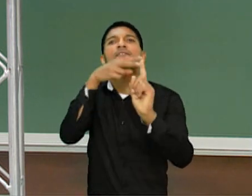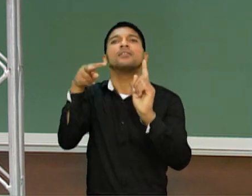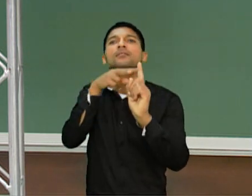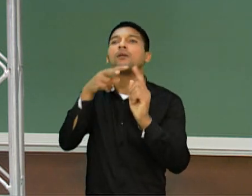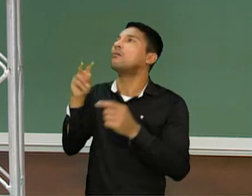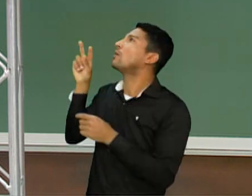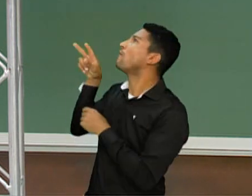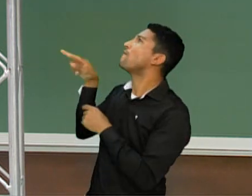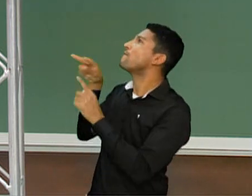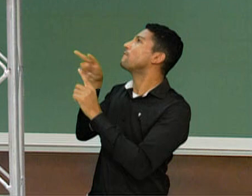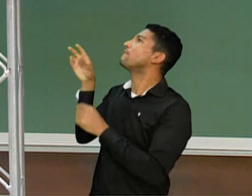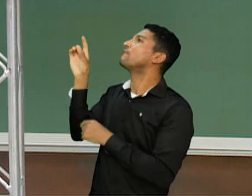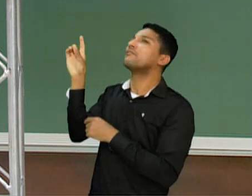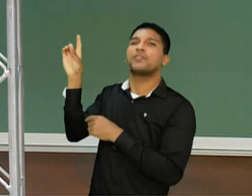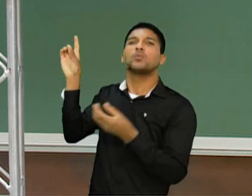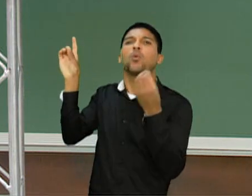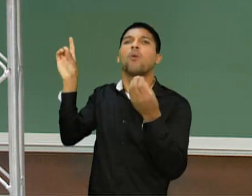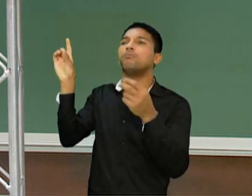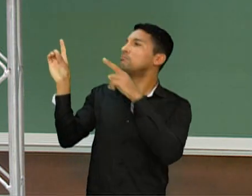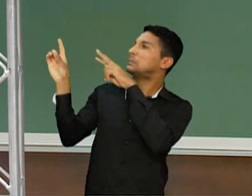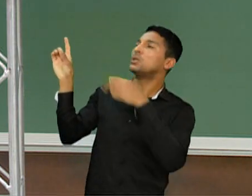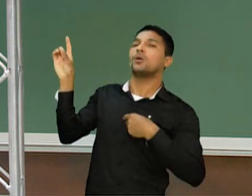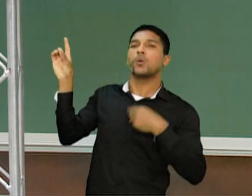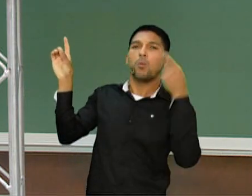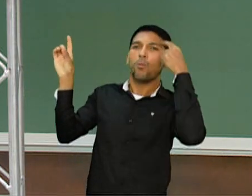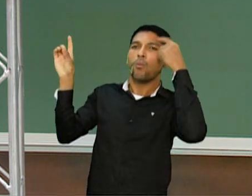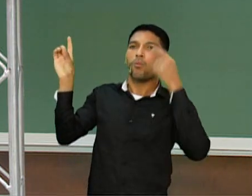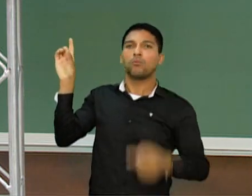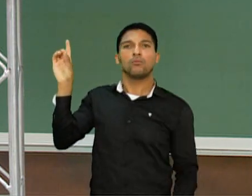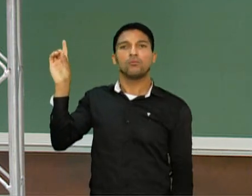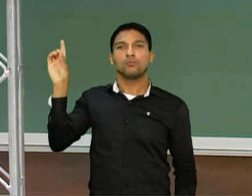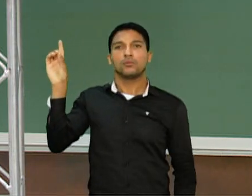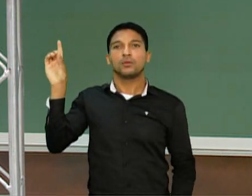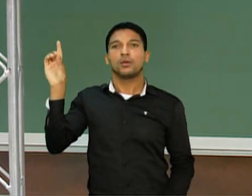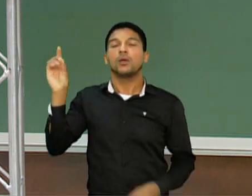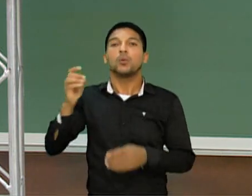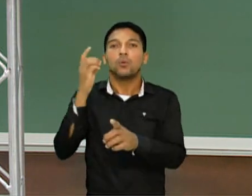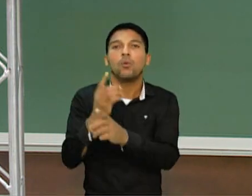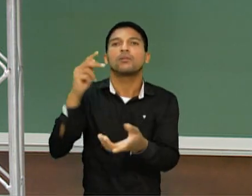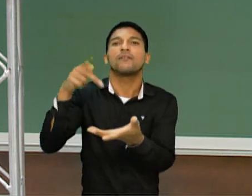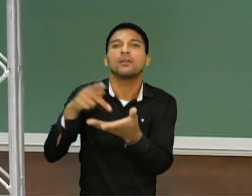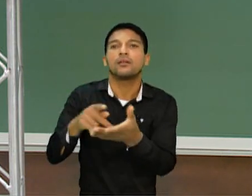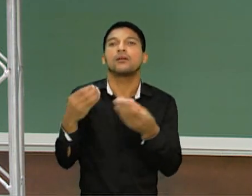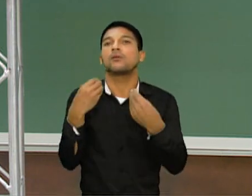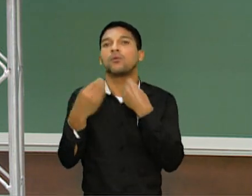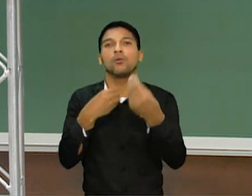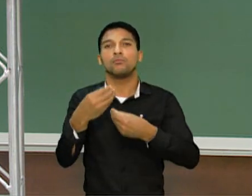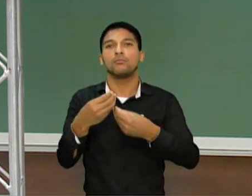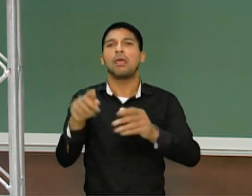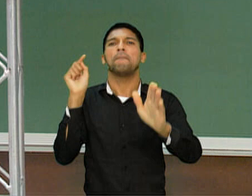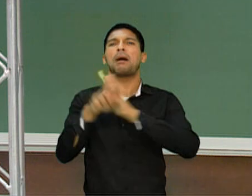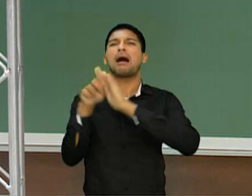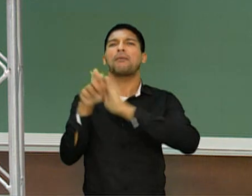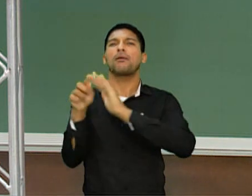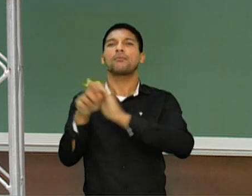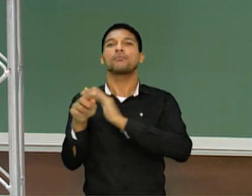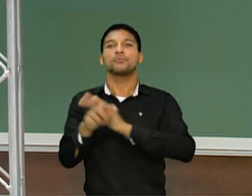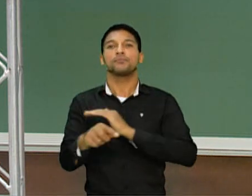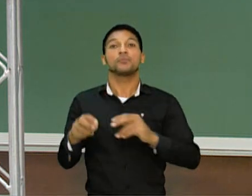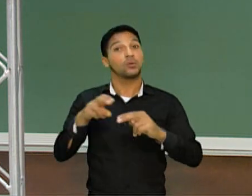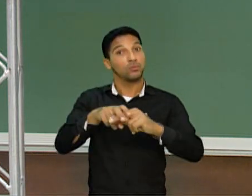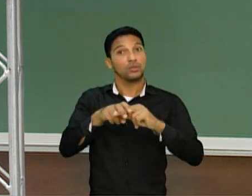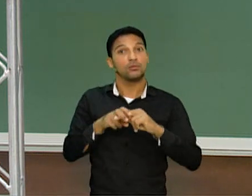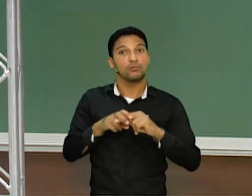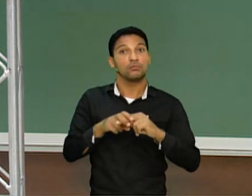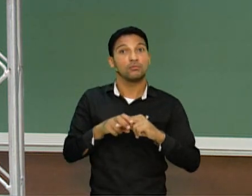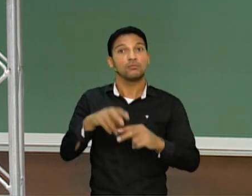como eu chego à verdade. É justamente questionando essas bases. E aí, a partir desse questionamento,